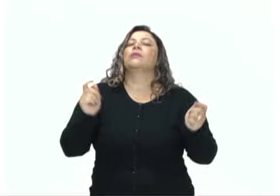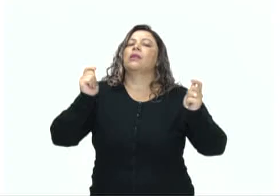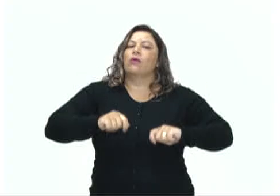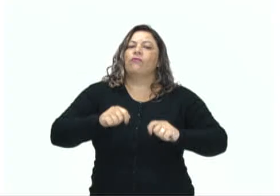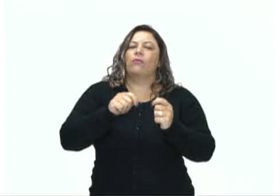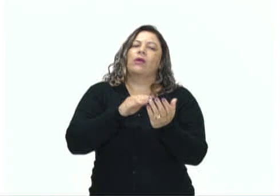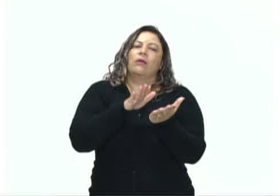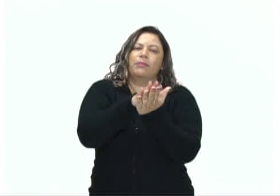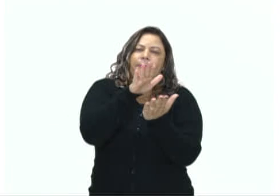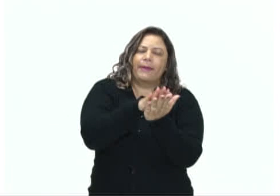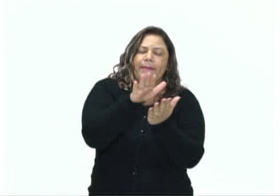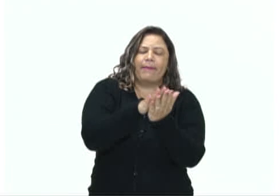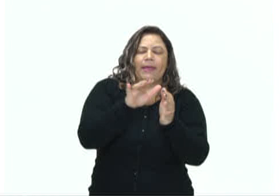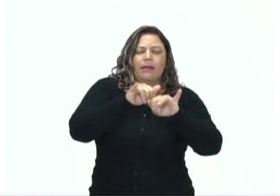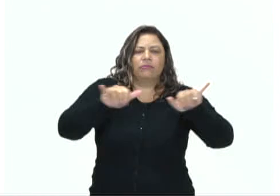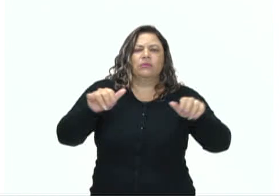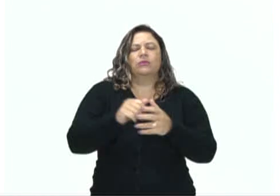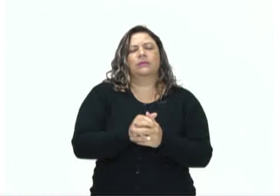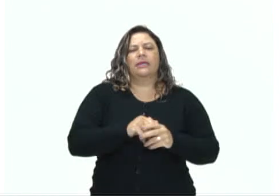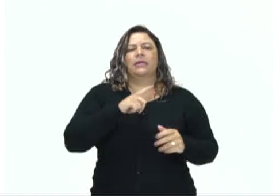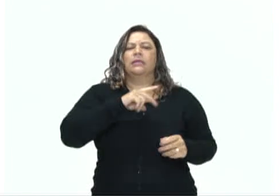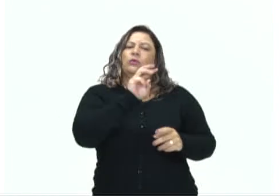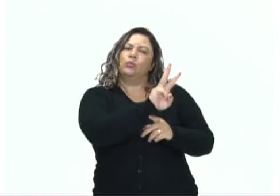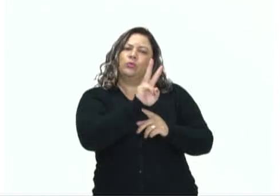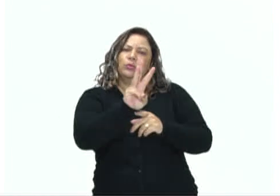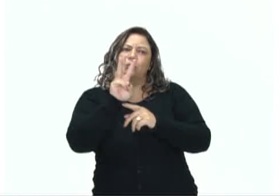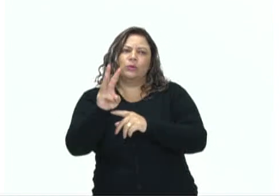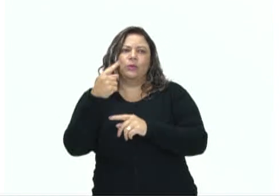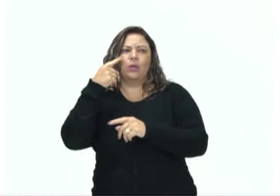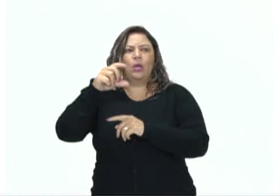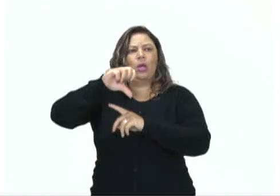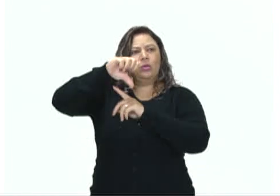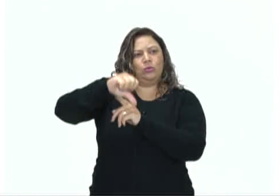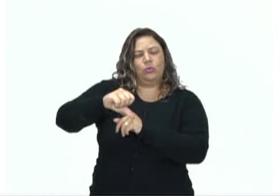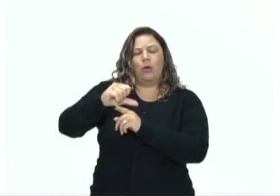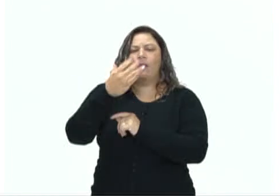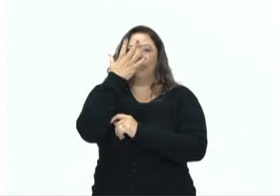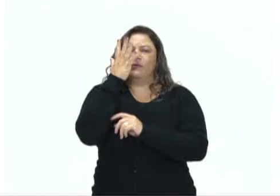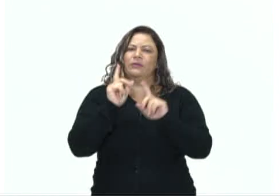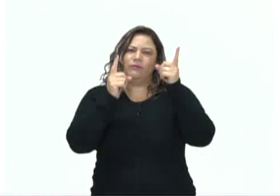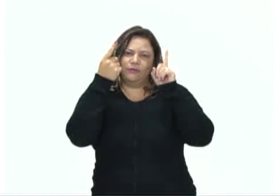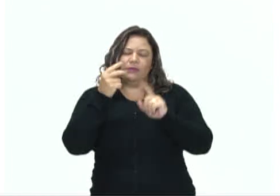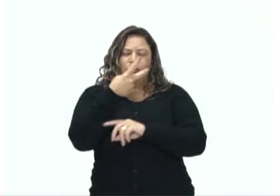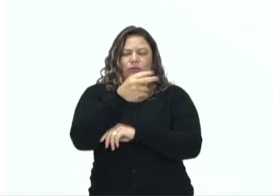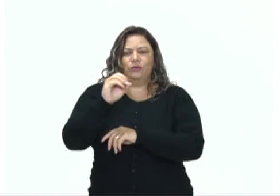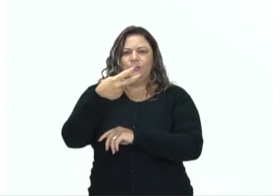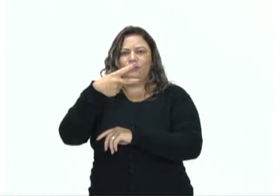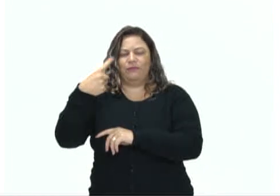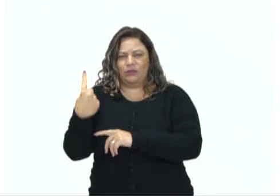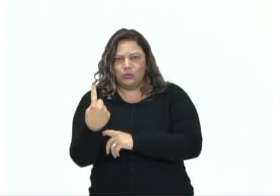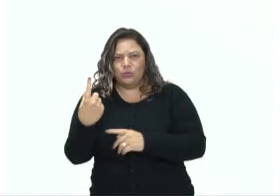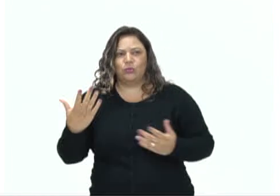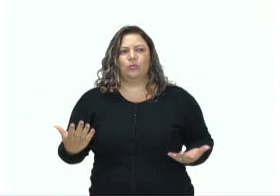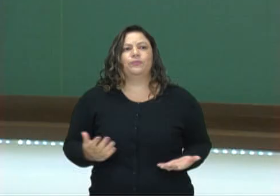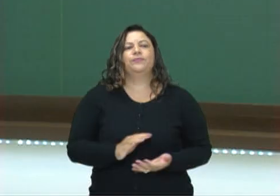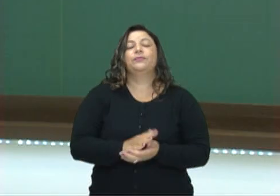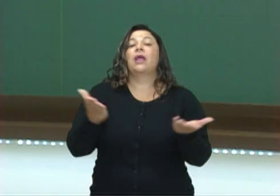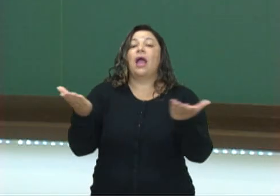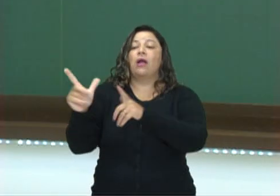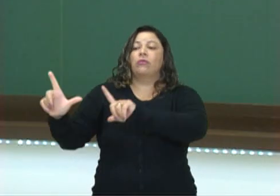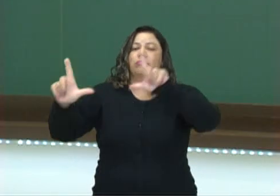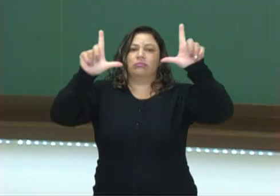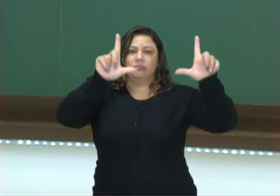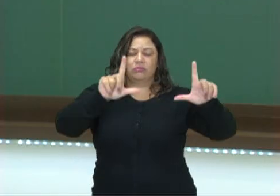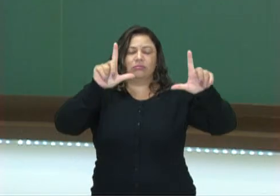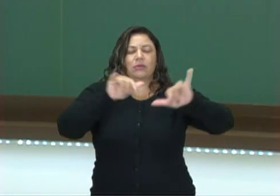no site no dia 9 de fevereiro de 2021. Temos aqui então, nesse slide inicial, nessa tela inicial,